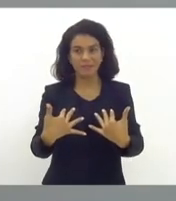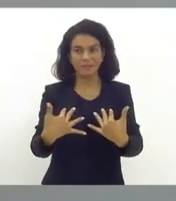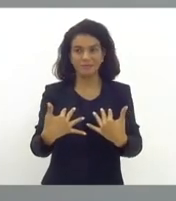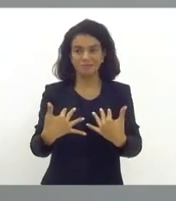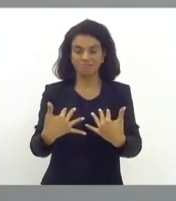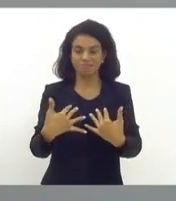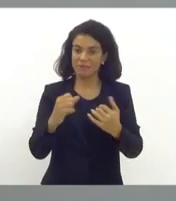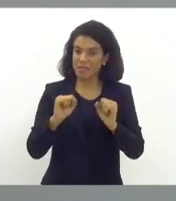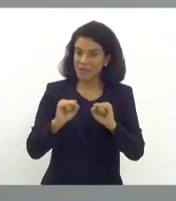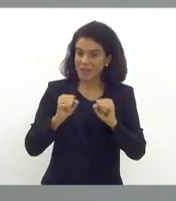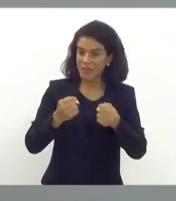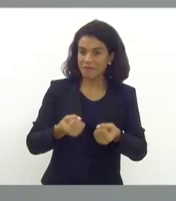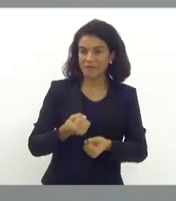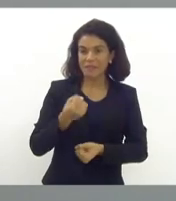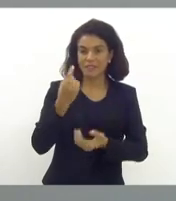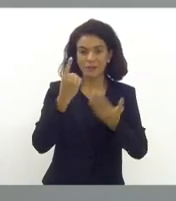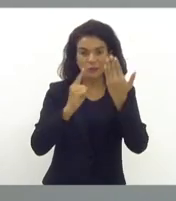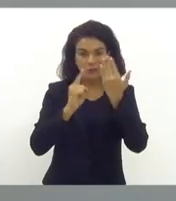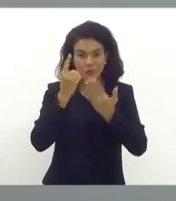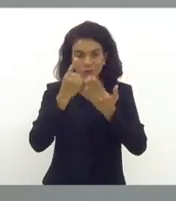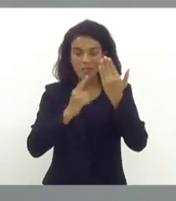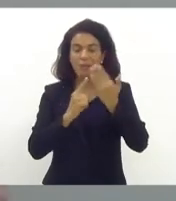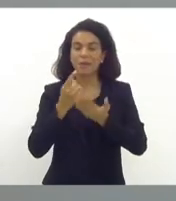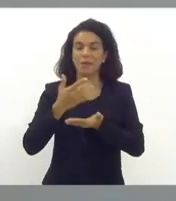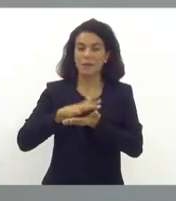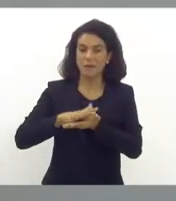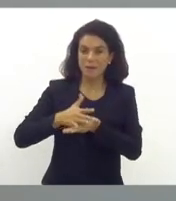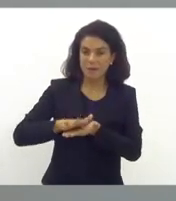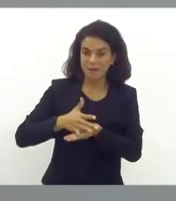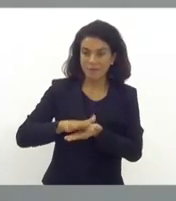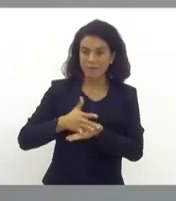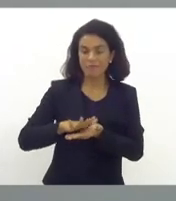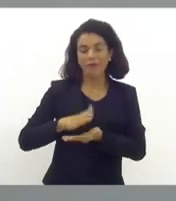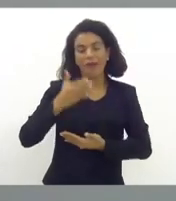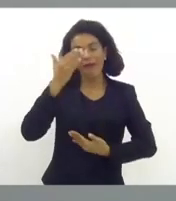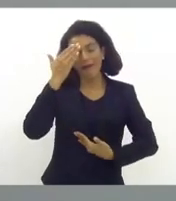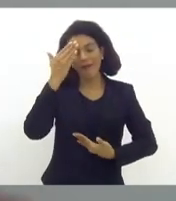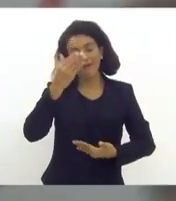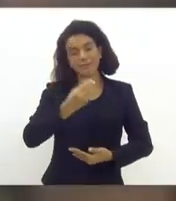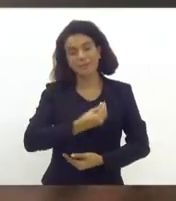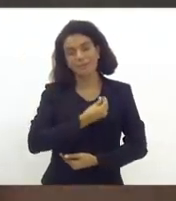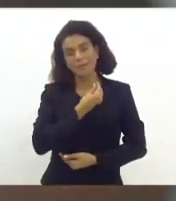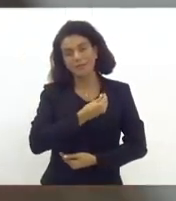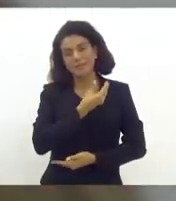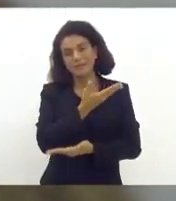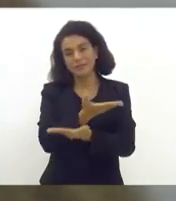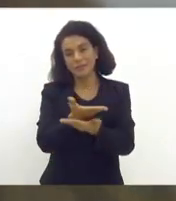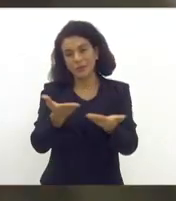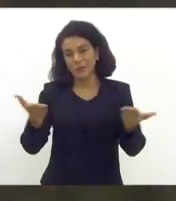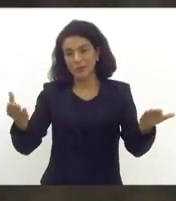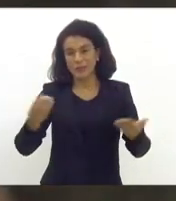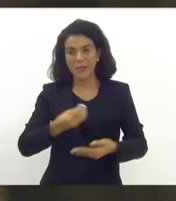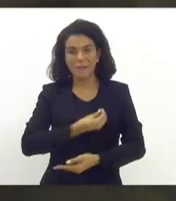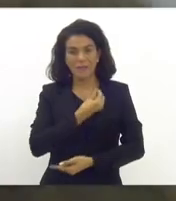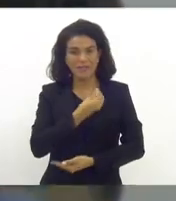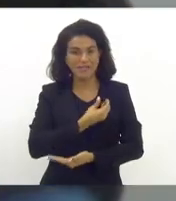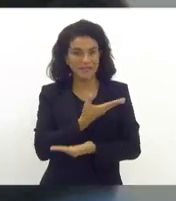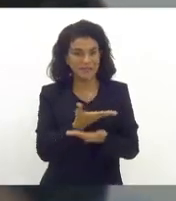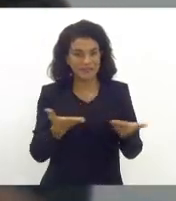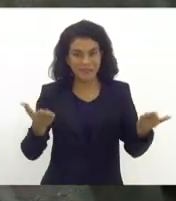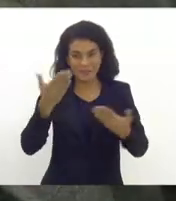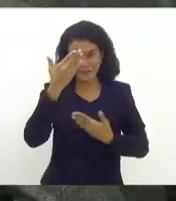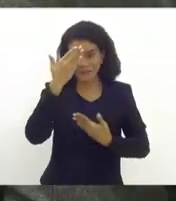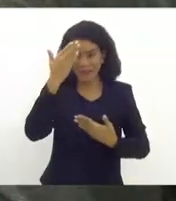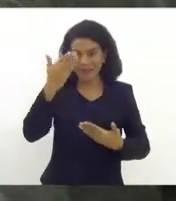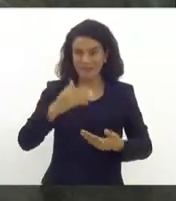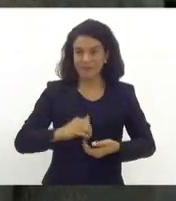defesa do Samba do carnaval e agradeço aqui mensamente a presença de todos e a presença de vocês aqui na mesa muito